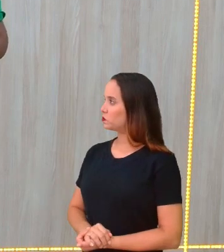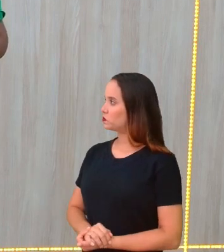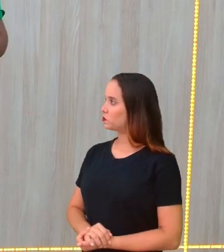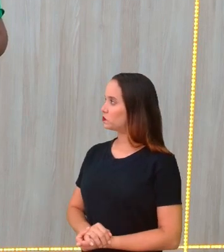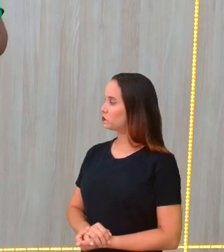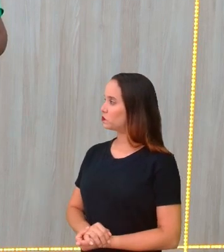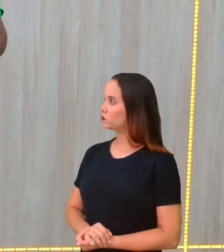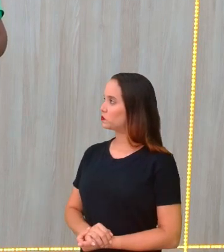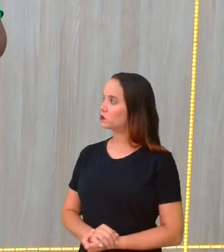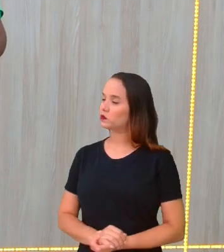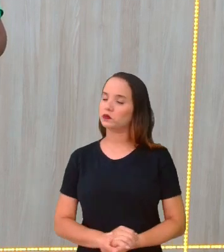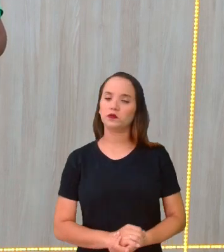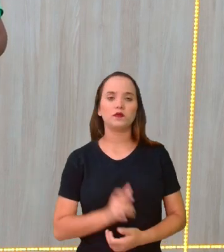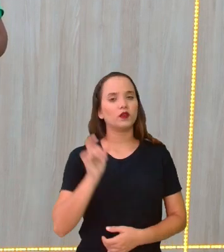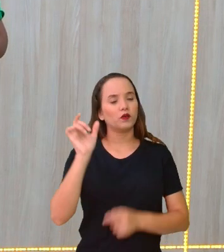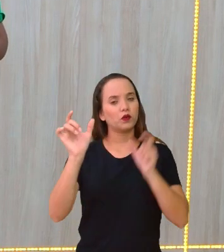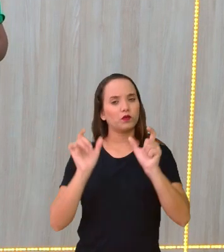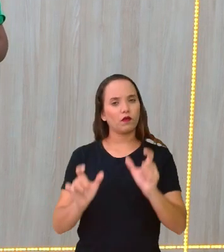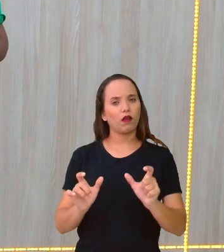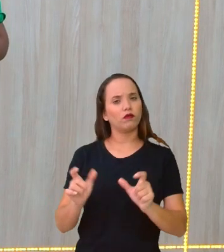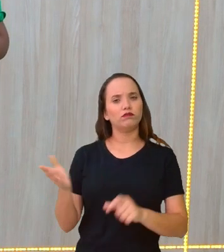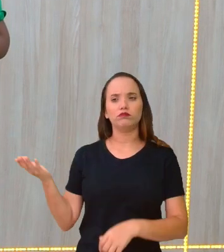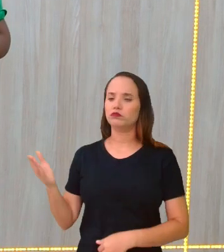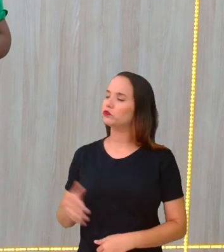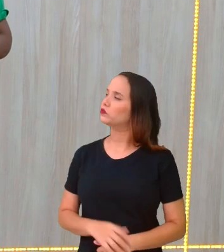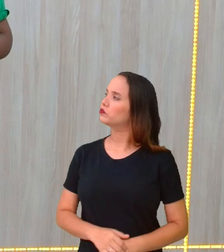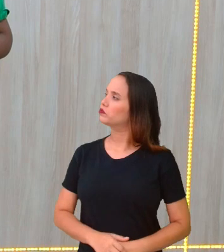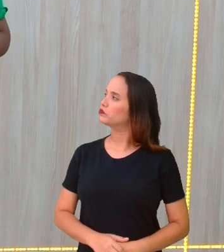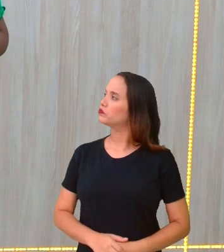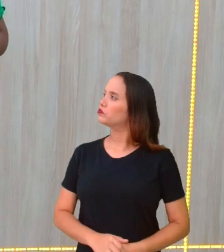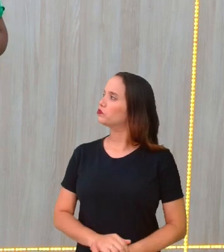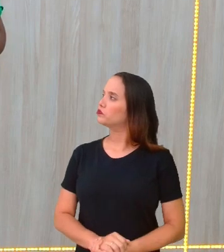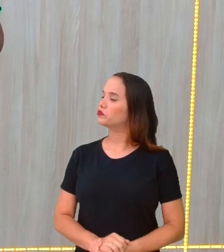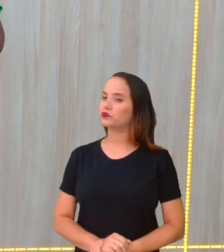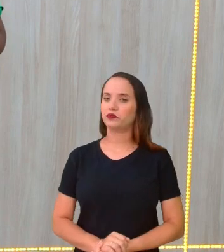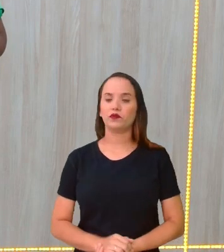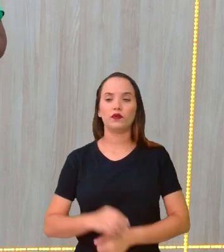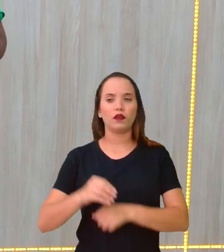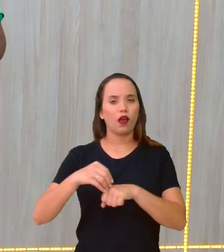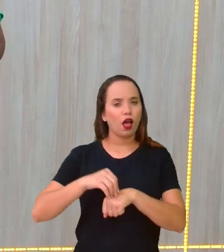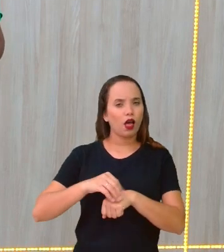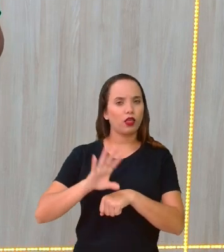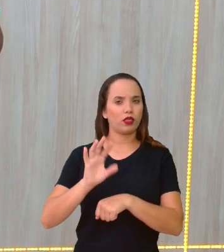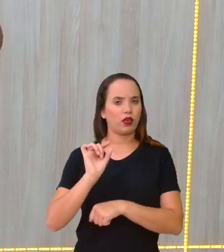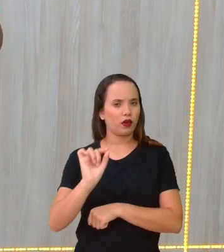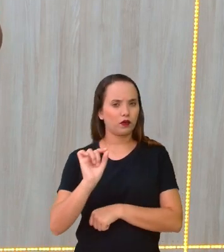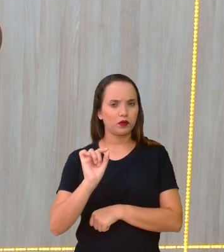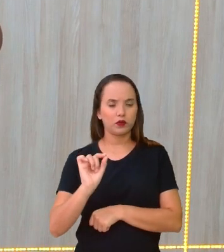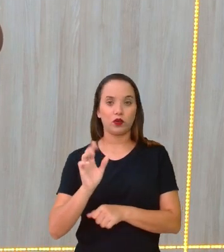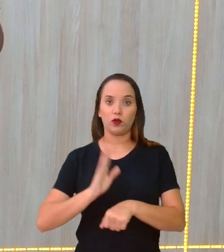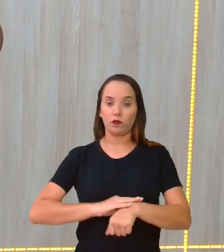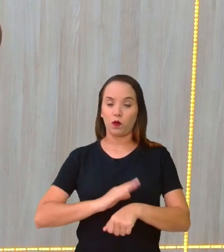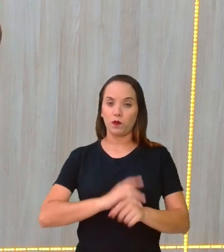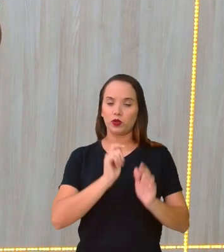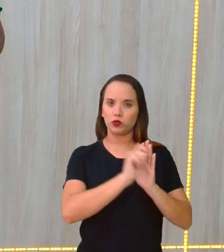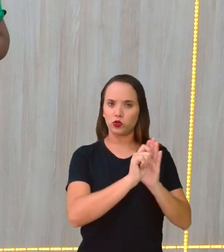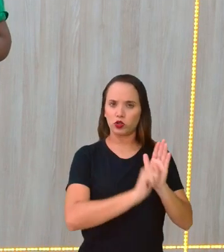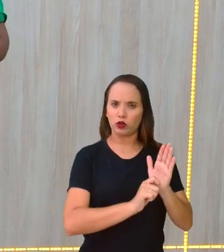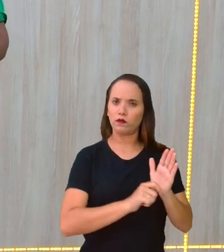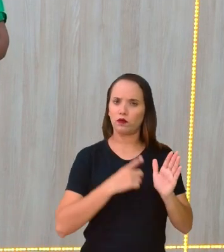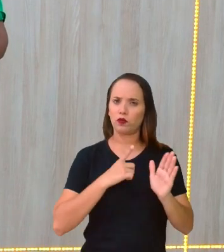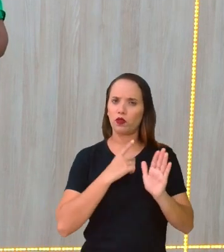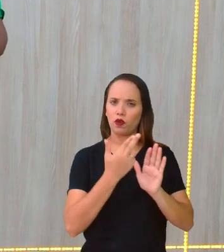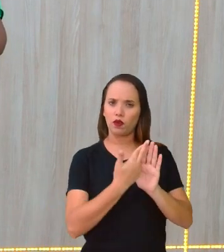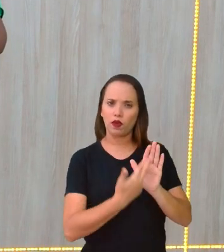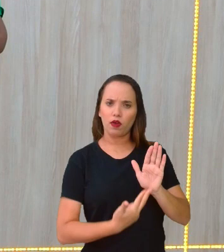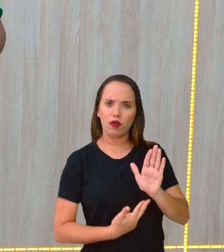com palavras escritas com C cedilha no final. A dica, na hora da gente escrever, tem algumas regras à